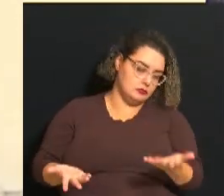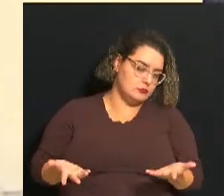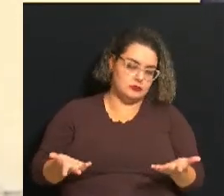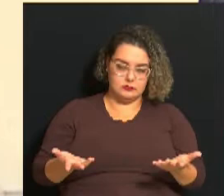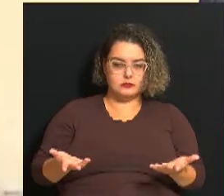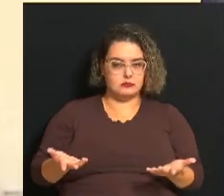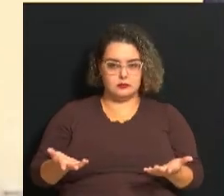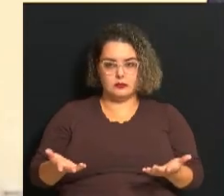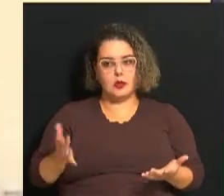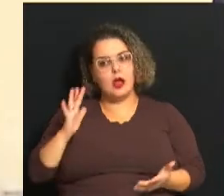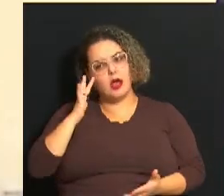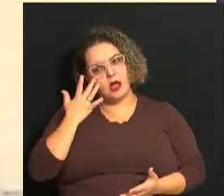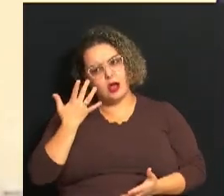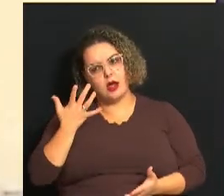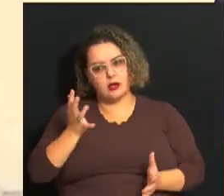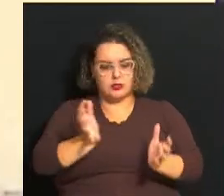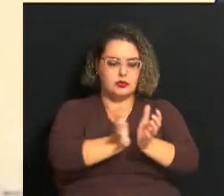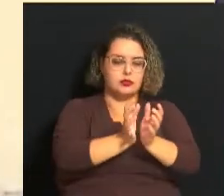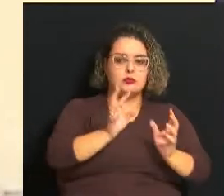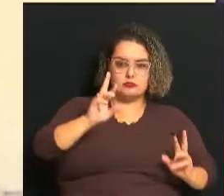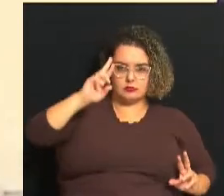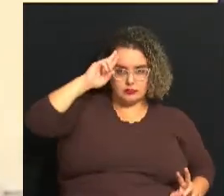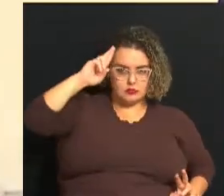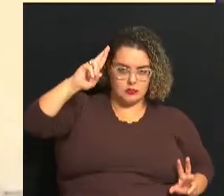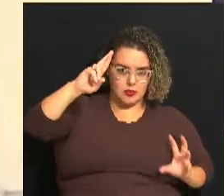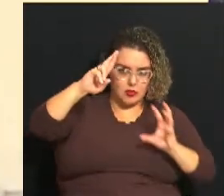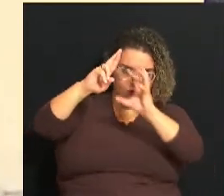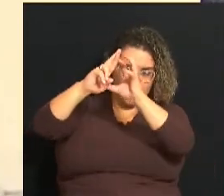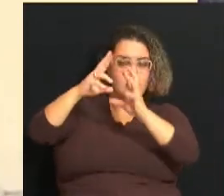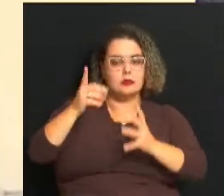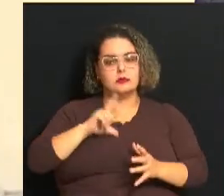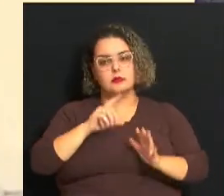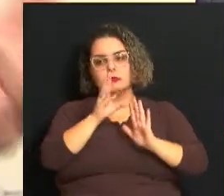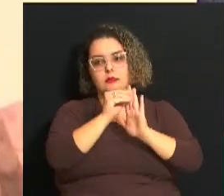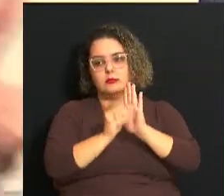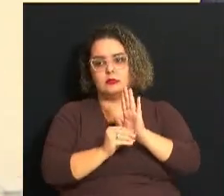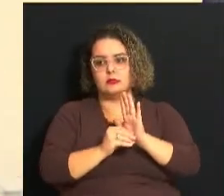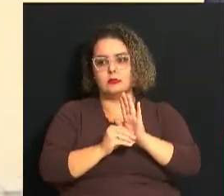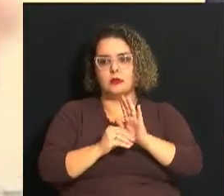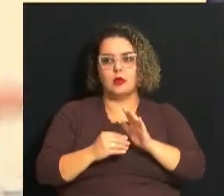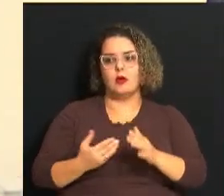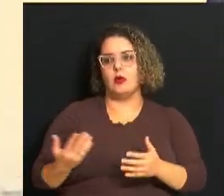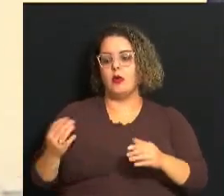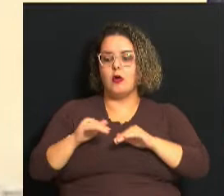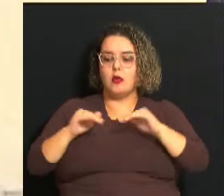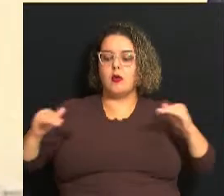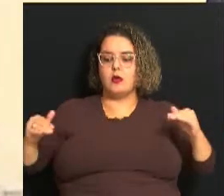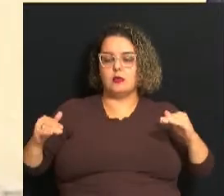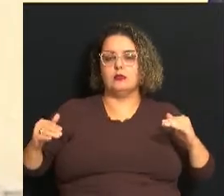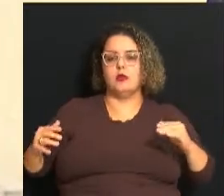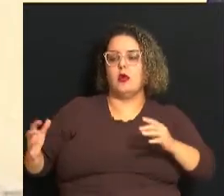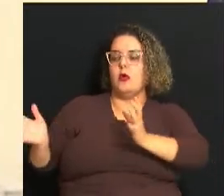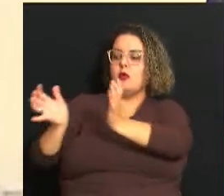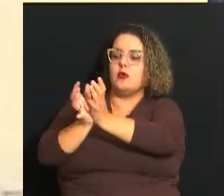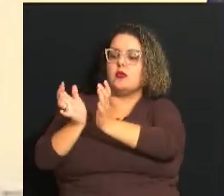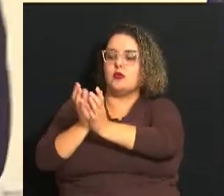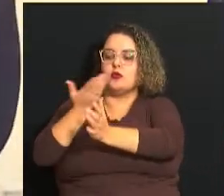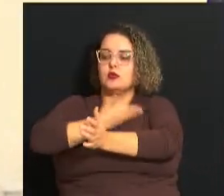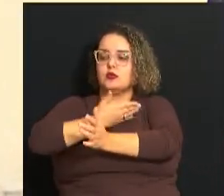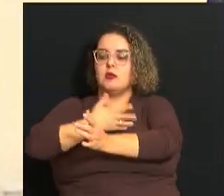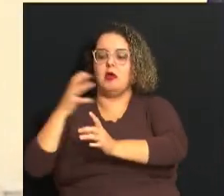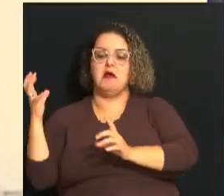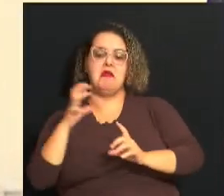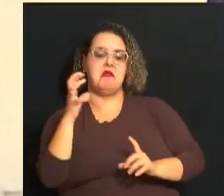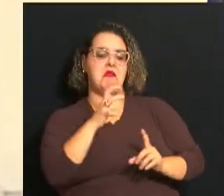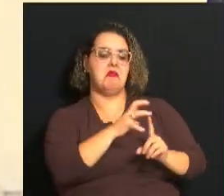um grupo sobre a dois consigo mais a isso existe conceitualmente horizontal quando um colega um grupo de colegas assedia outros né no mesmo